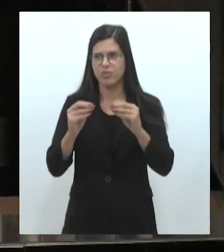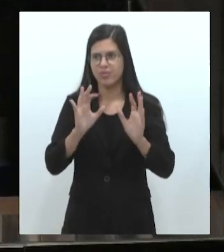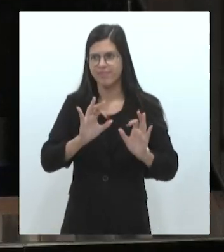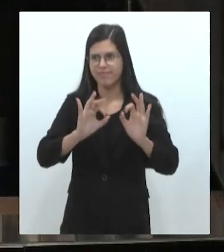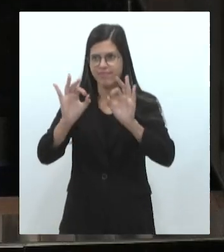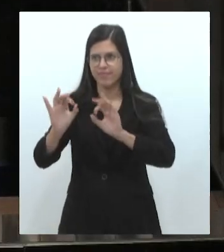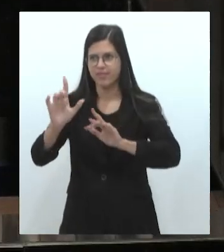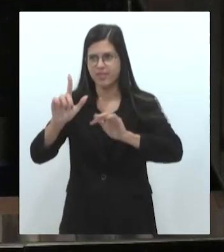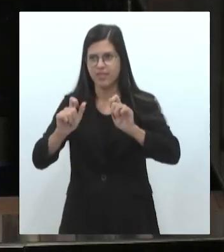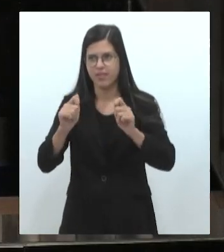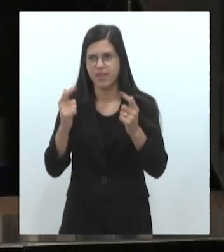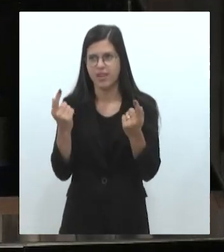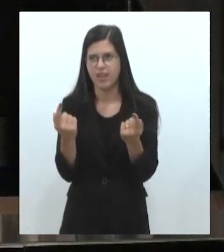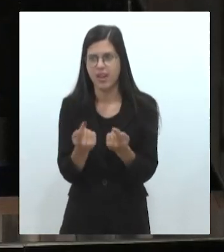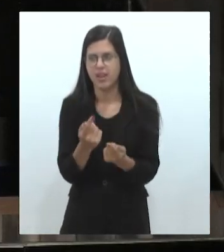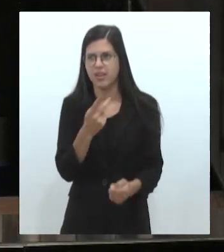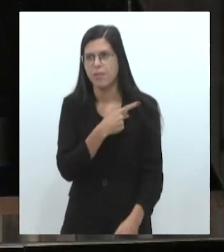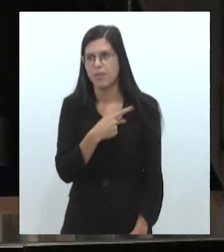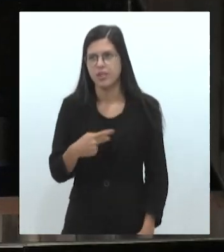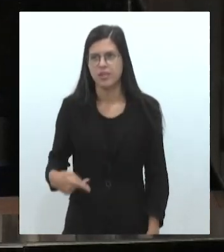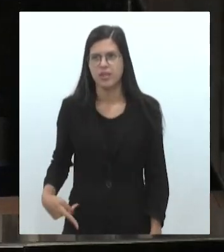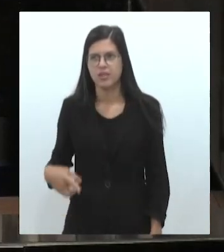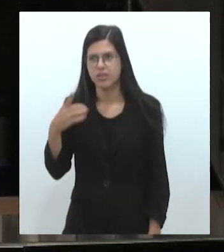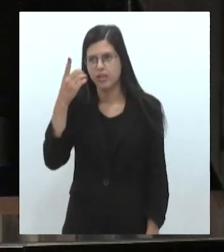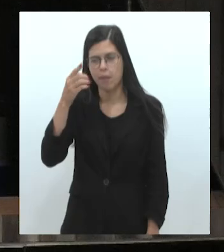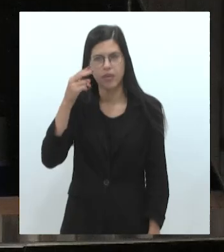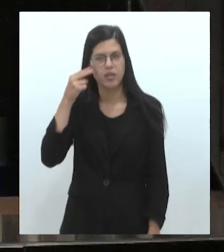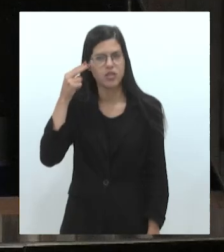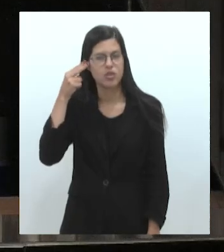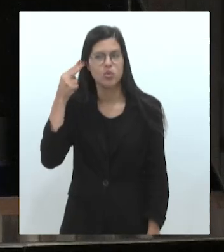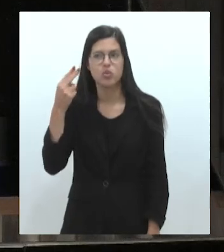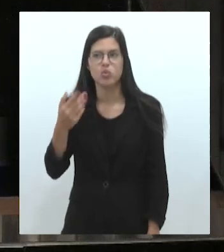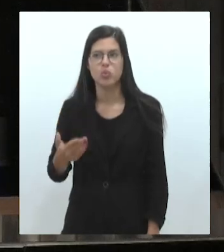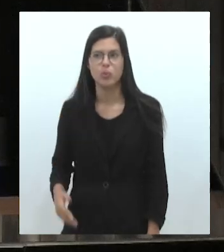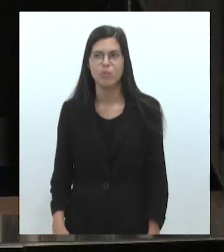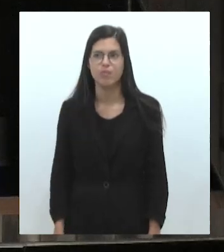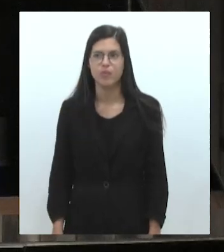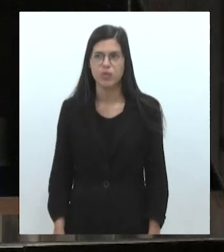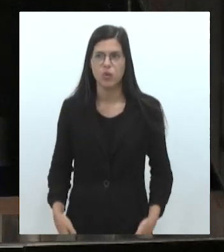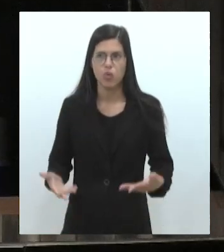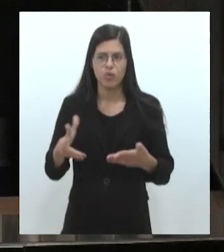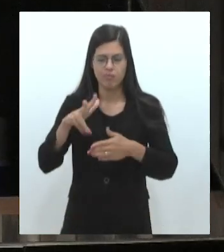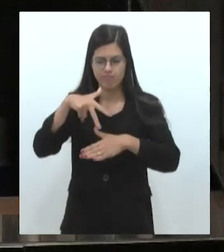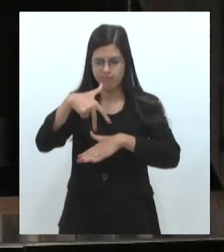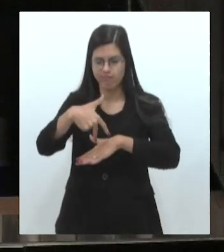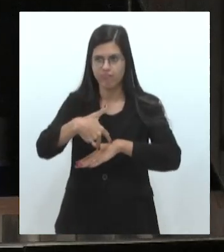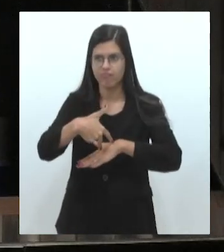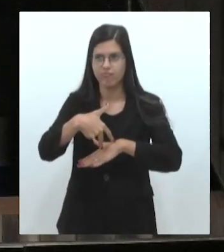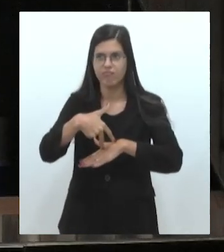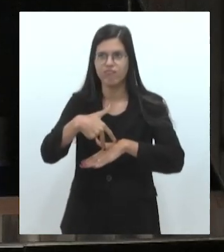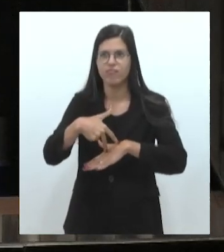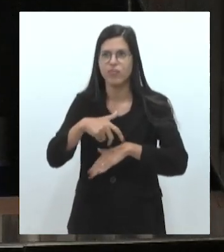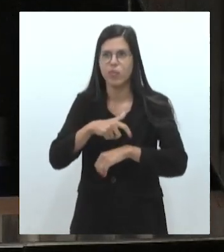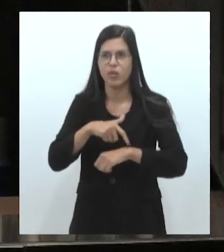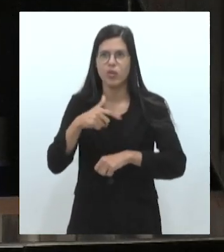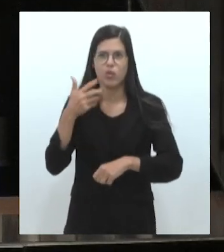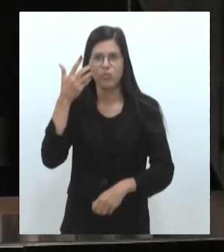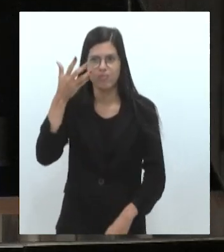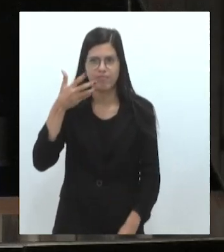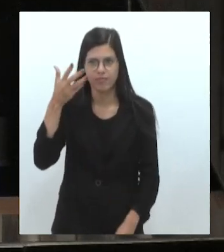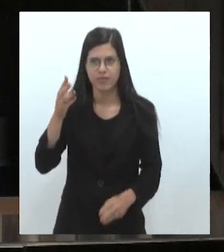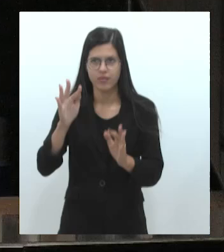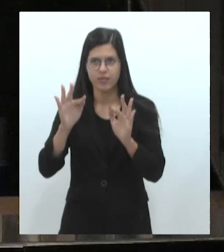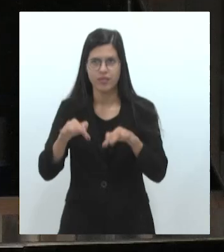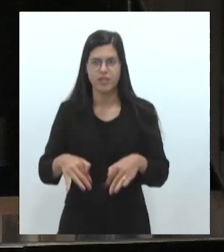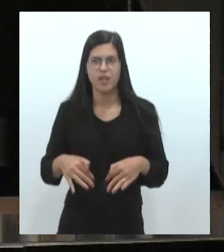assistem pela TV Alerj, a senhora presidenta, a deputada Tia Ju. Uso hoje essa tribuna no expediente final para falar do